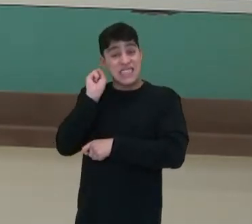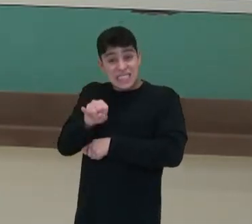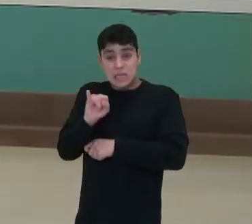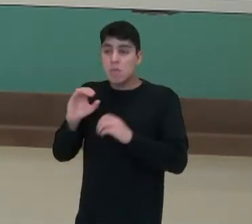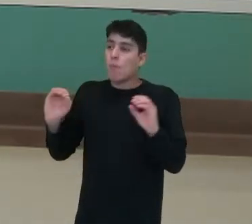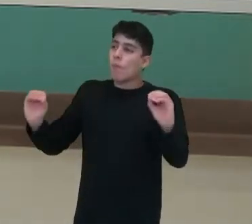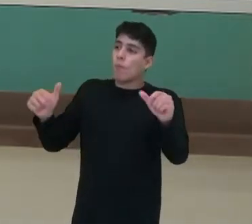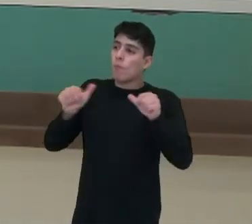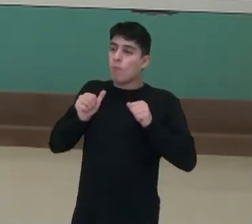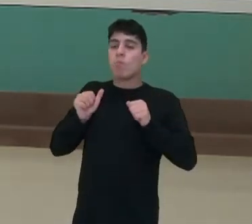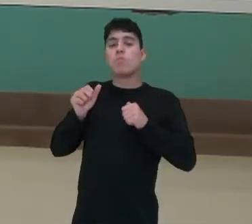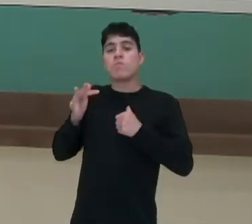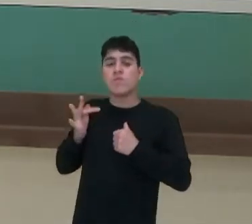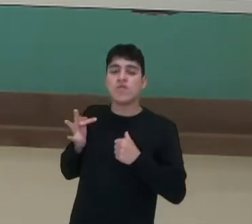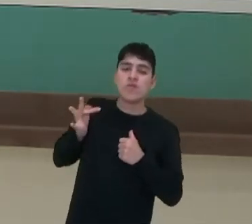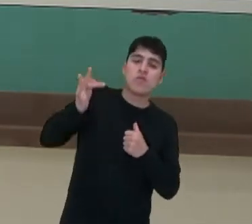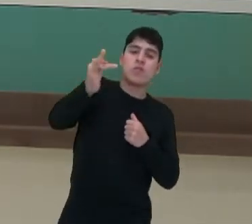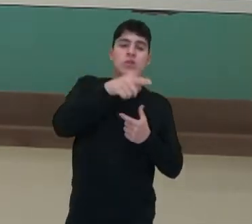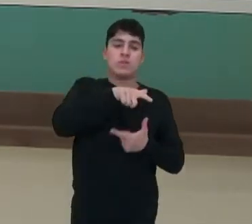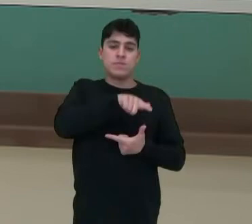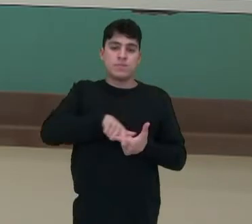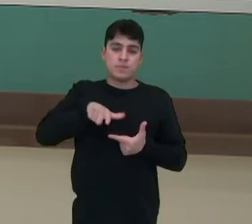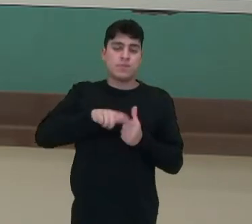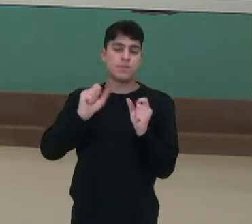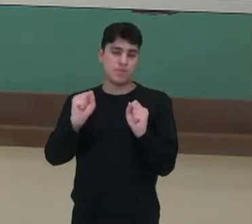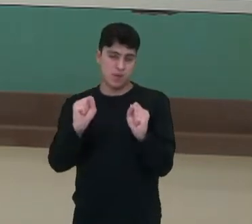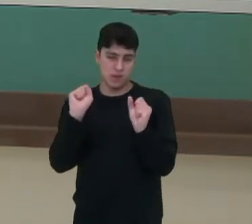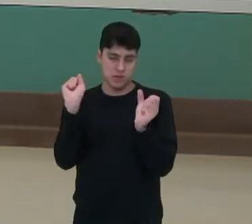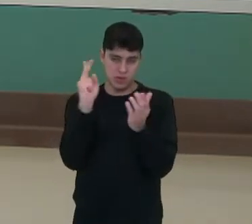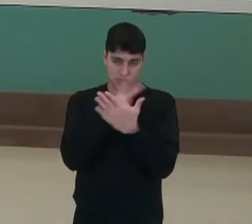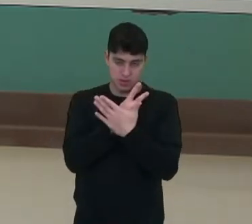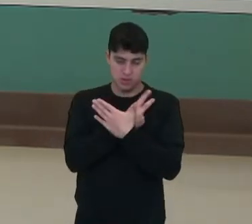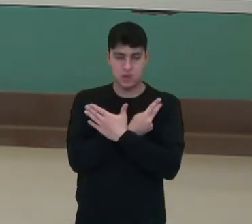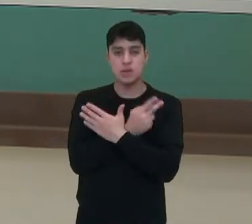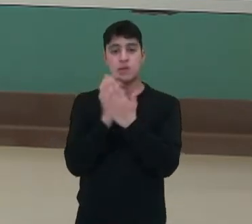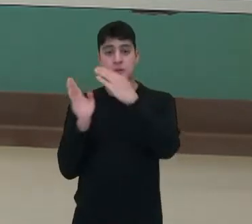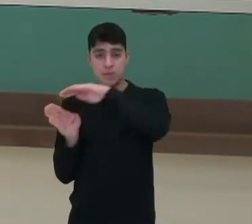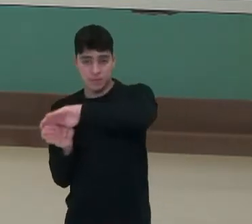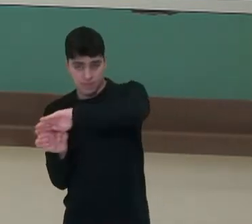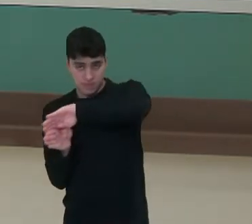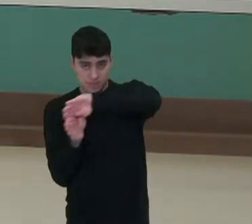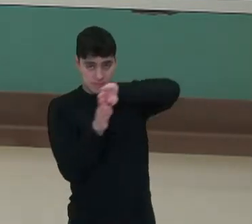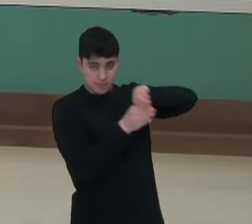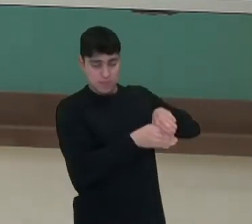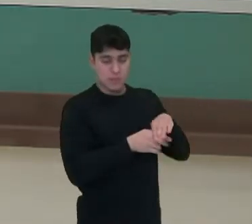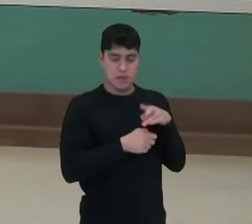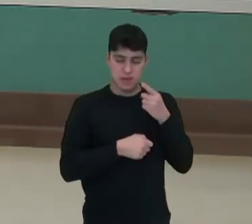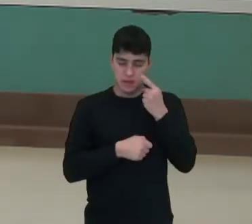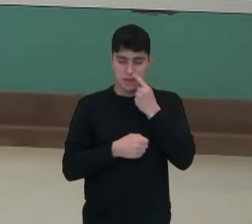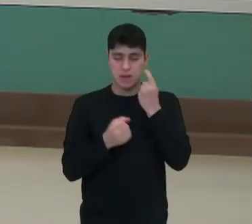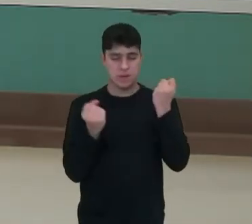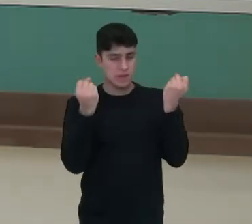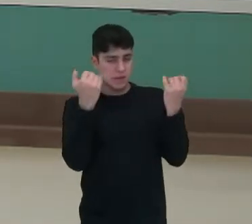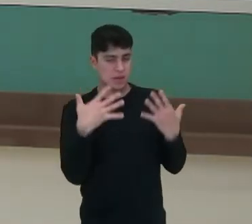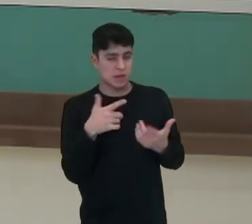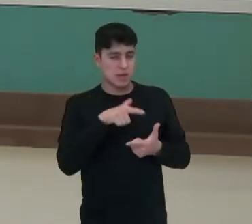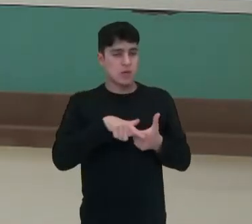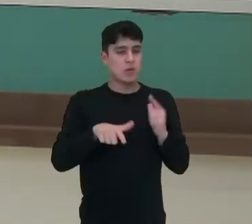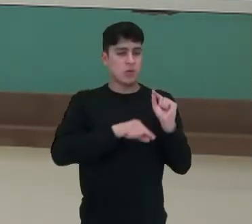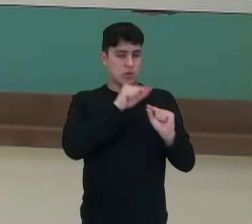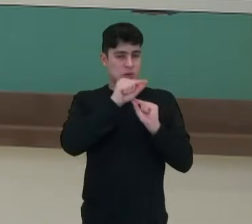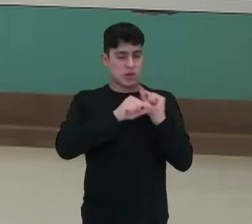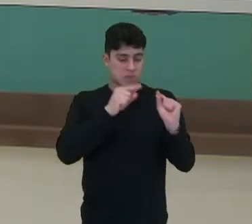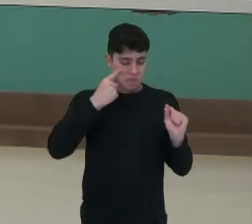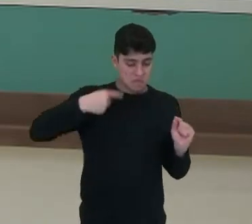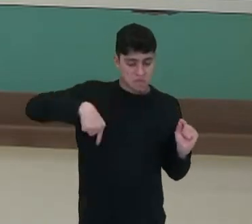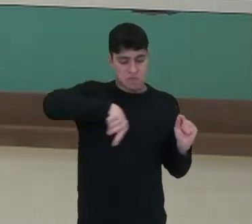ter. Então, vamos entender um pouquinho mais de alguns problemas que podem acometer o sistema cardiovascular? Então, nós